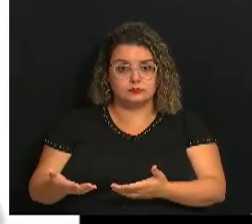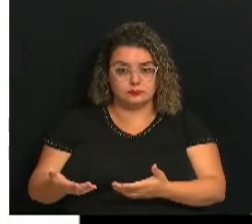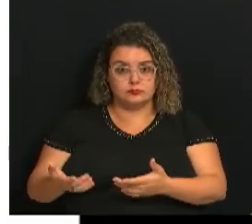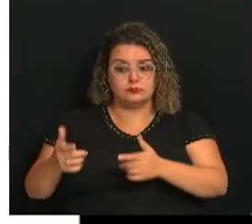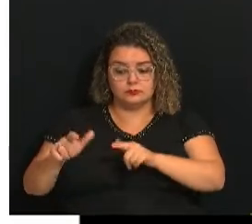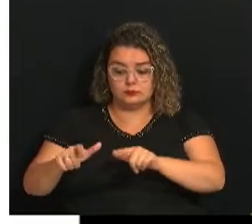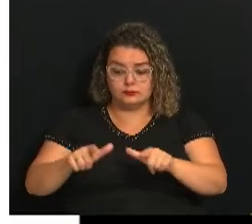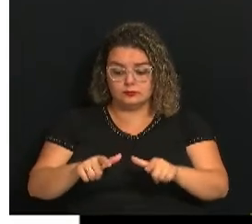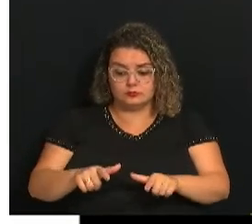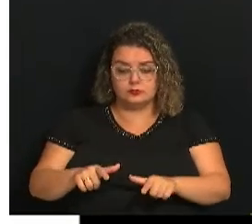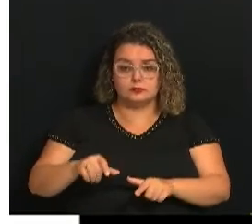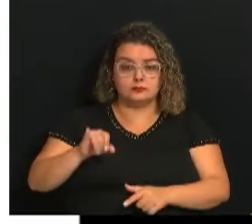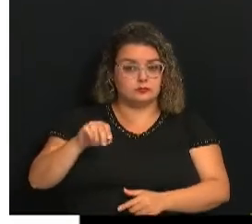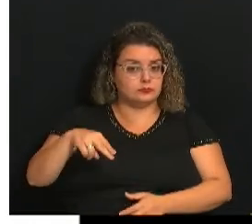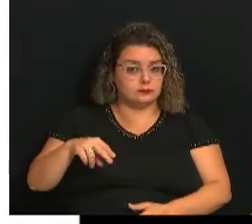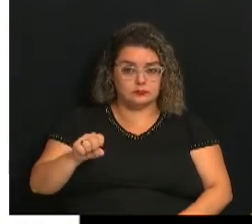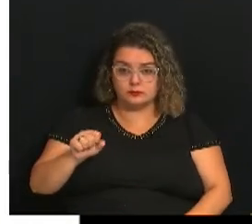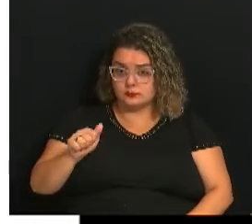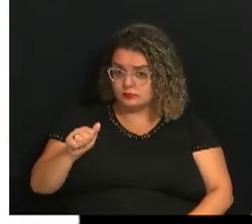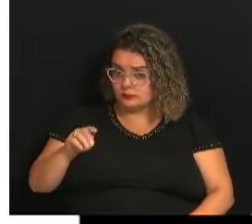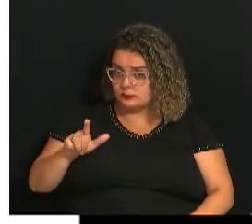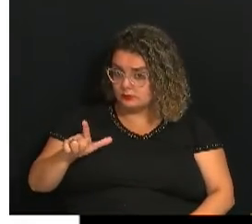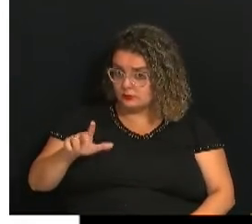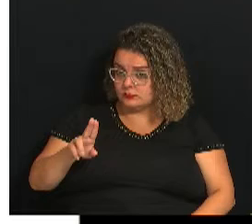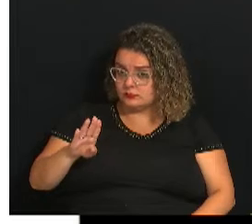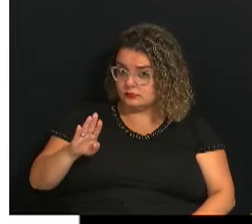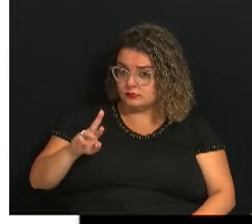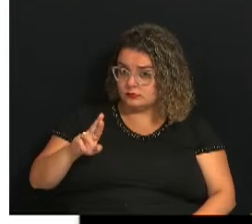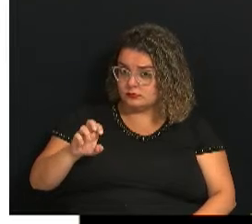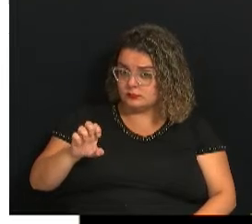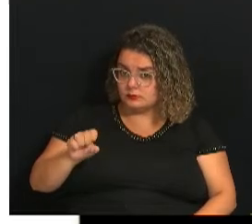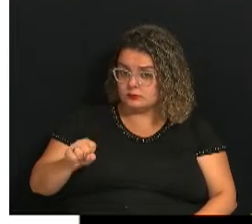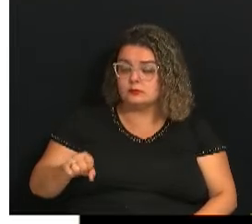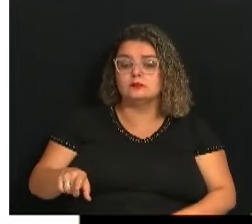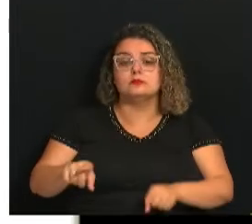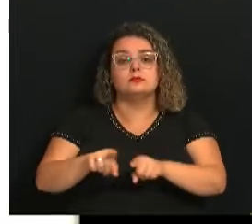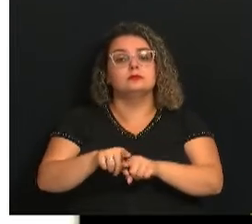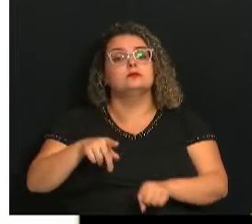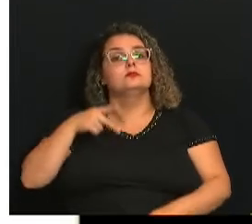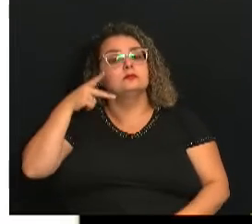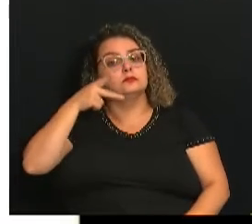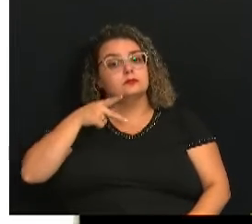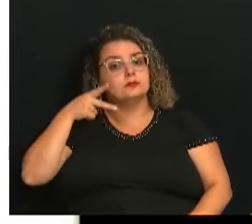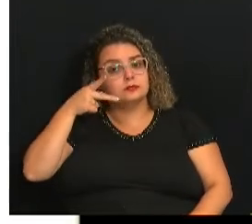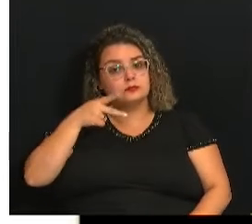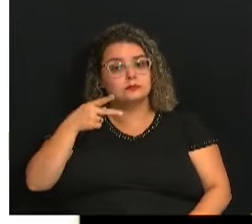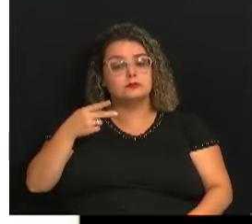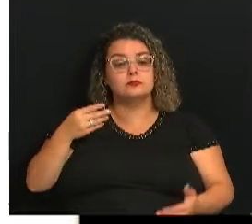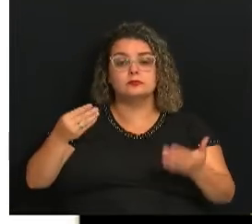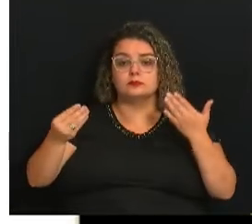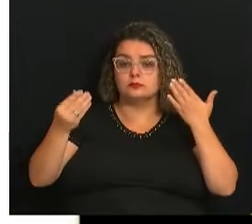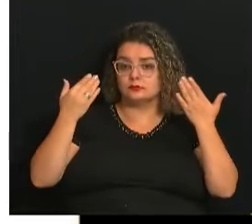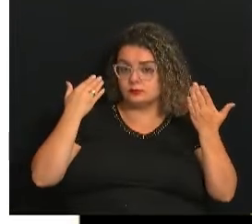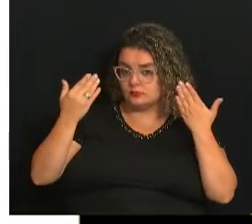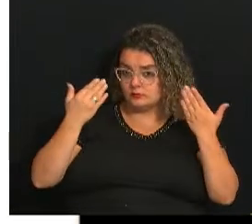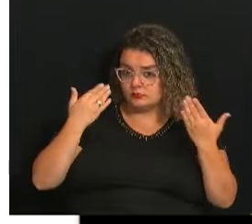insalubres, e em situações políticas, psicológicas e